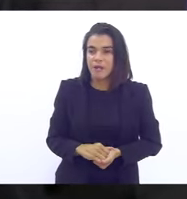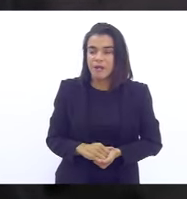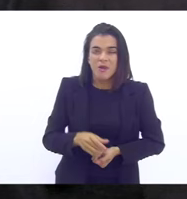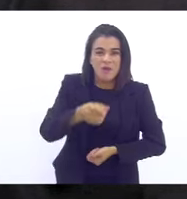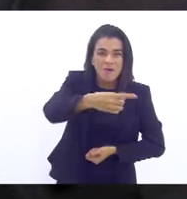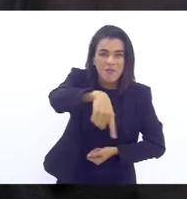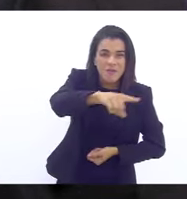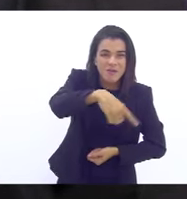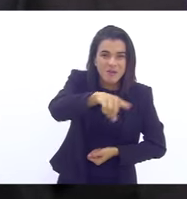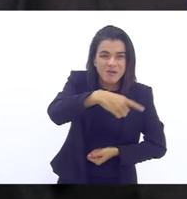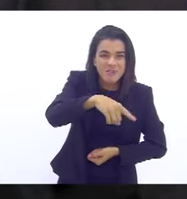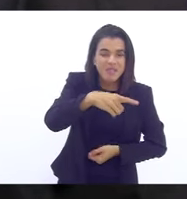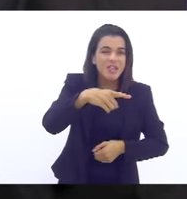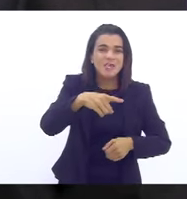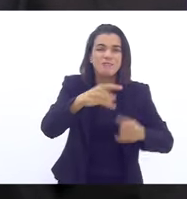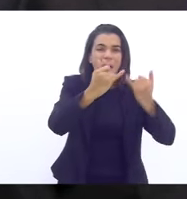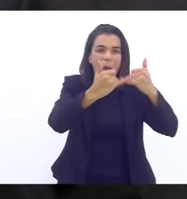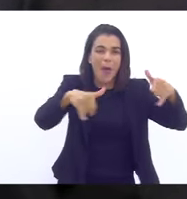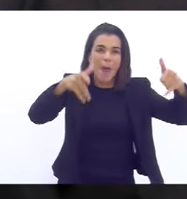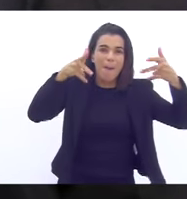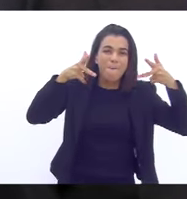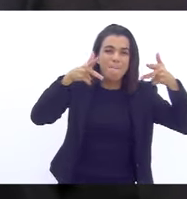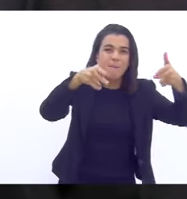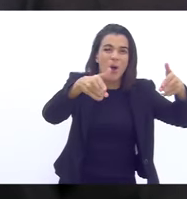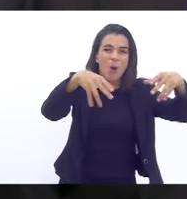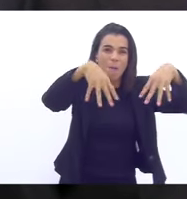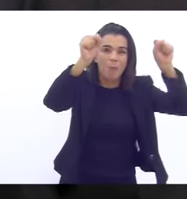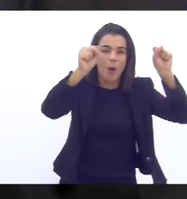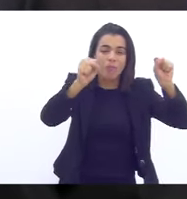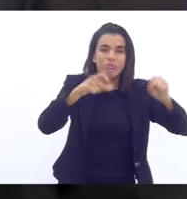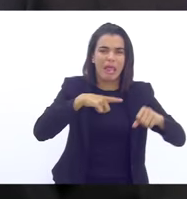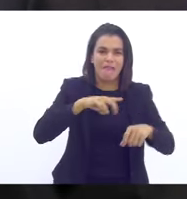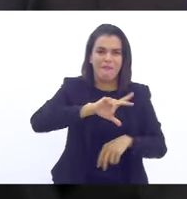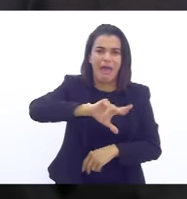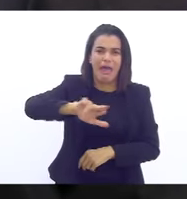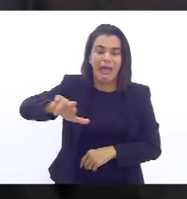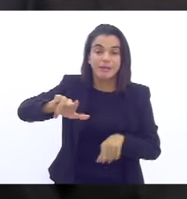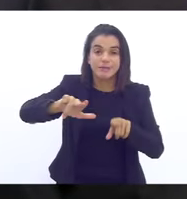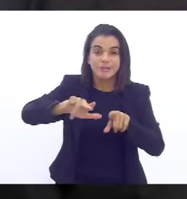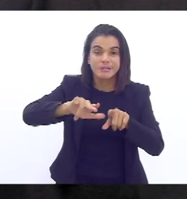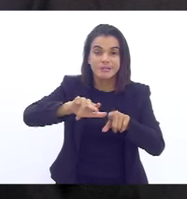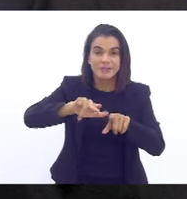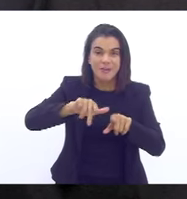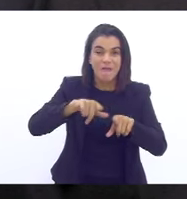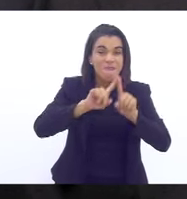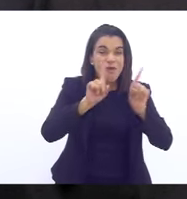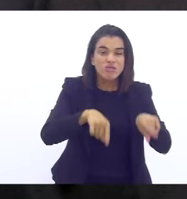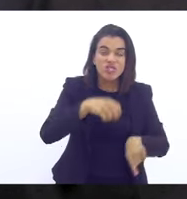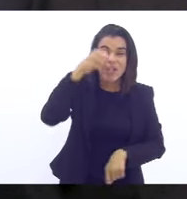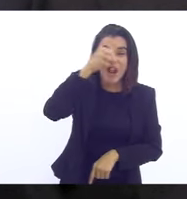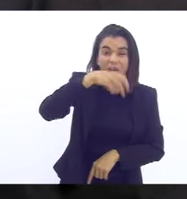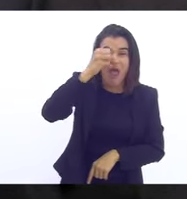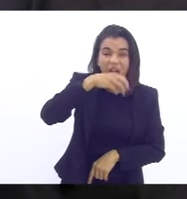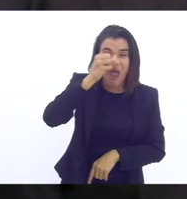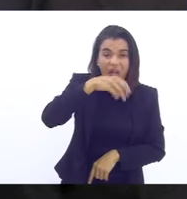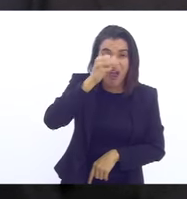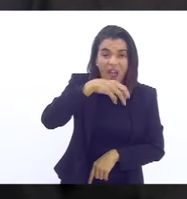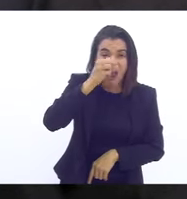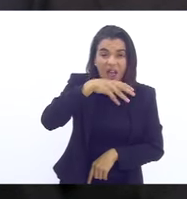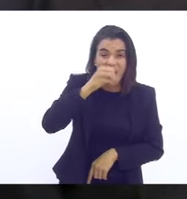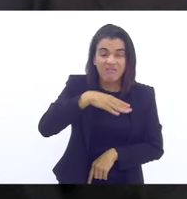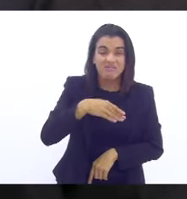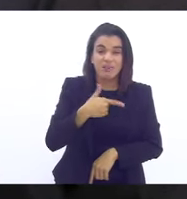Vocês, para cortar energia, é uma beleza. Tem um batalhão de gente, funcionários mal educados,